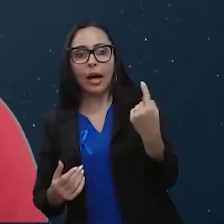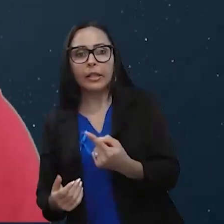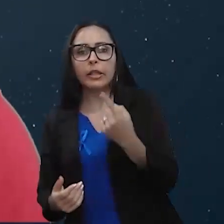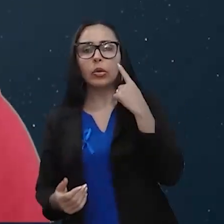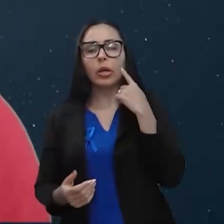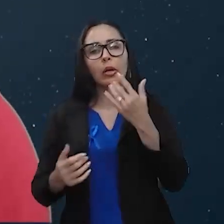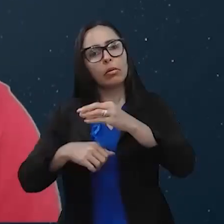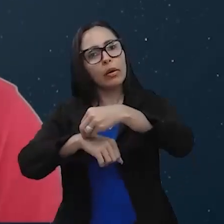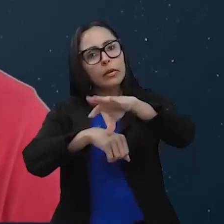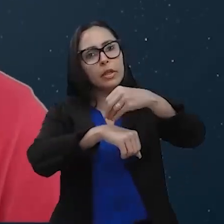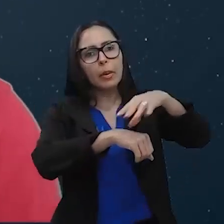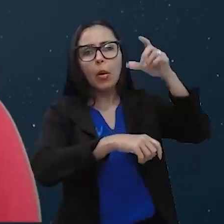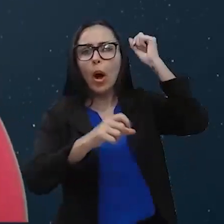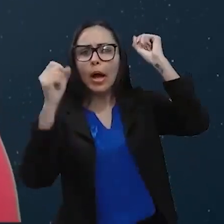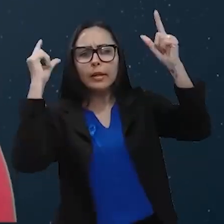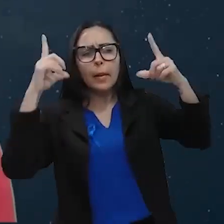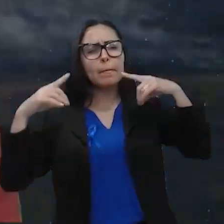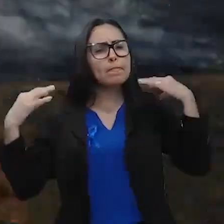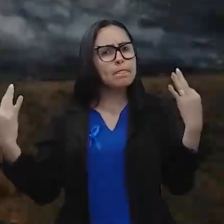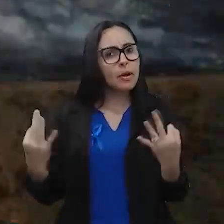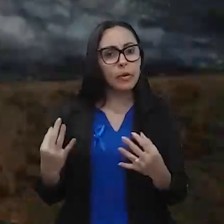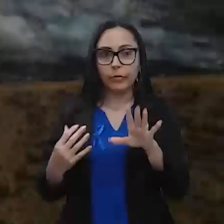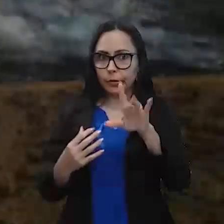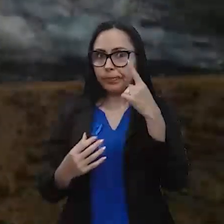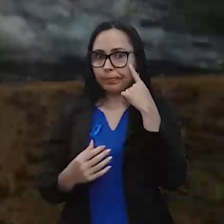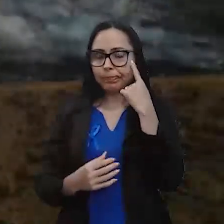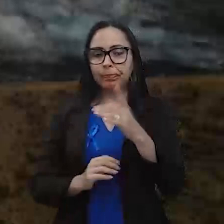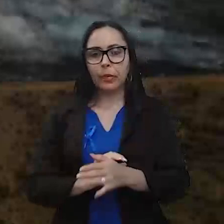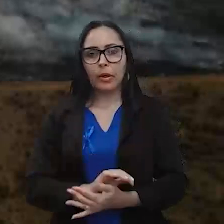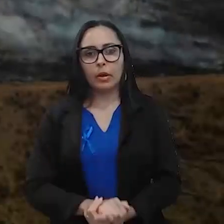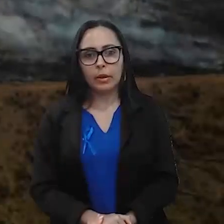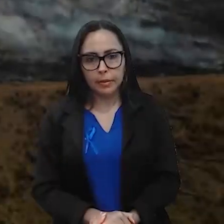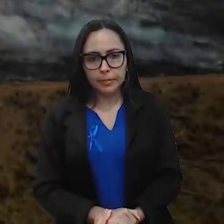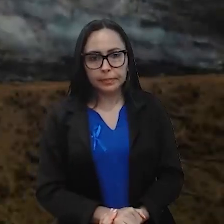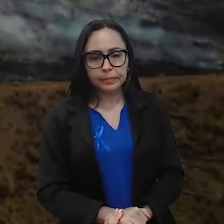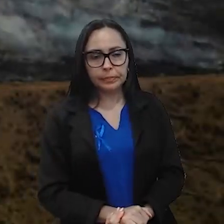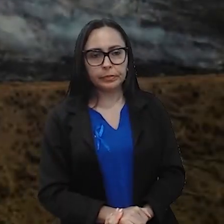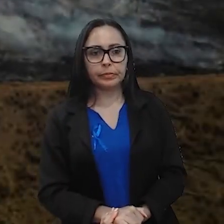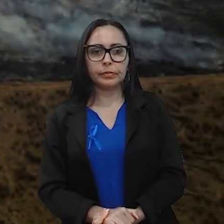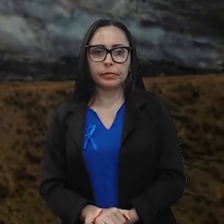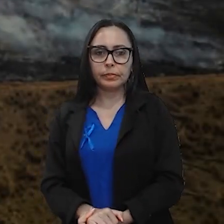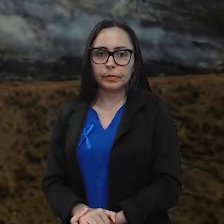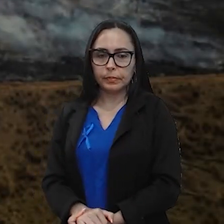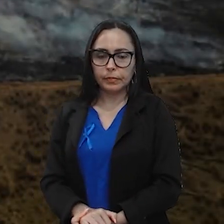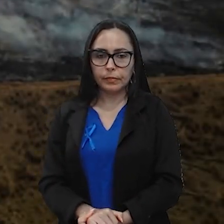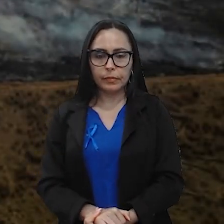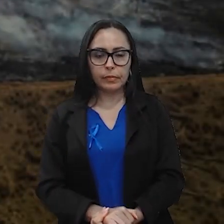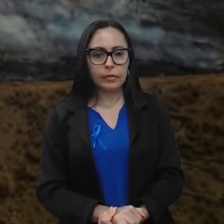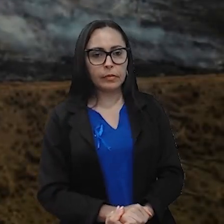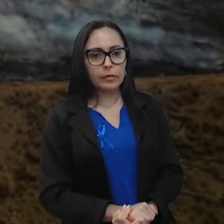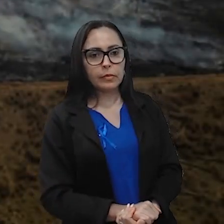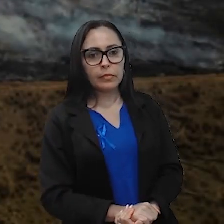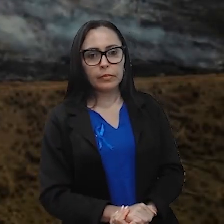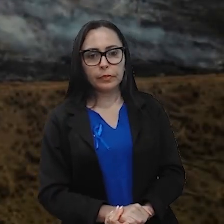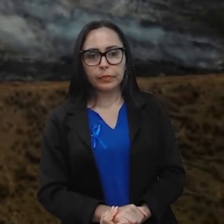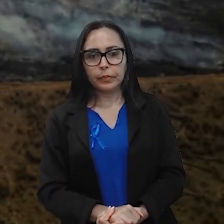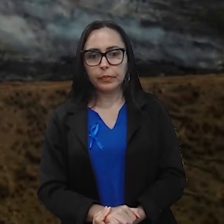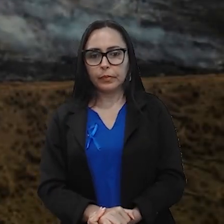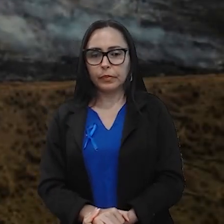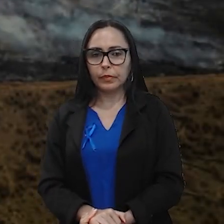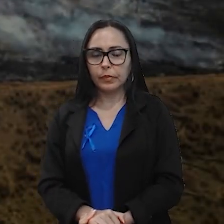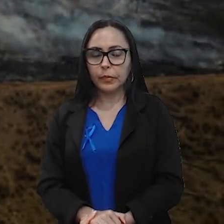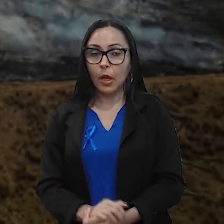ideia bem bacana. Olha só. Joga essa informação aí na tela. Galera, todos os